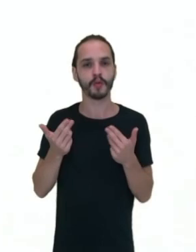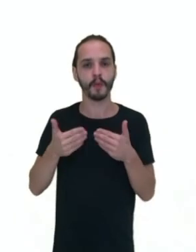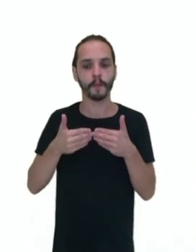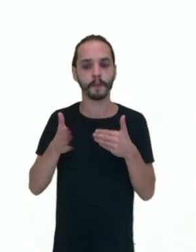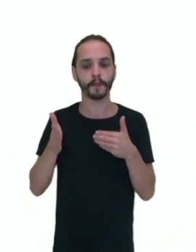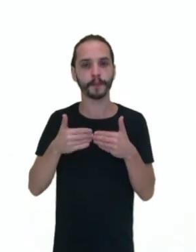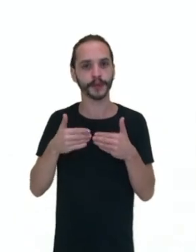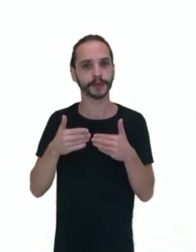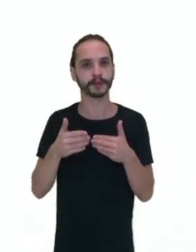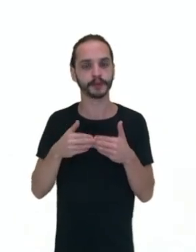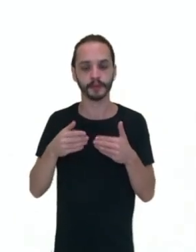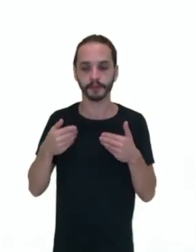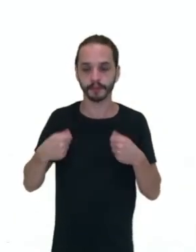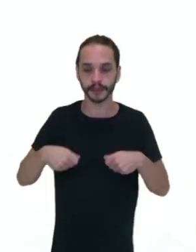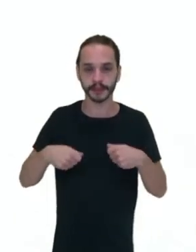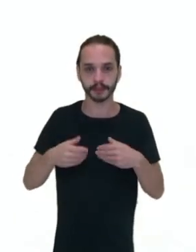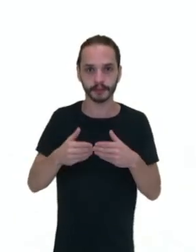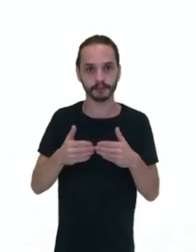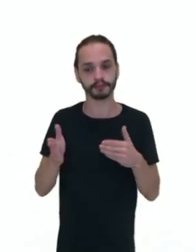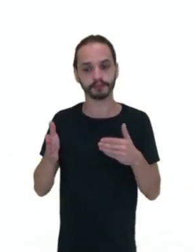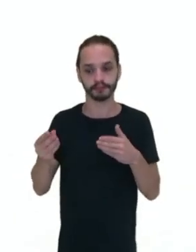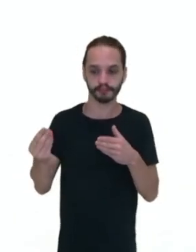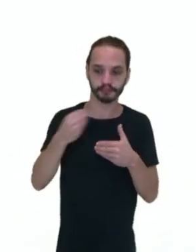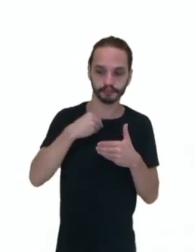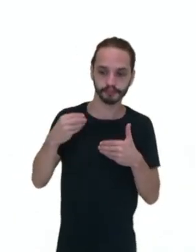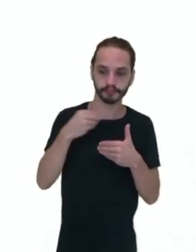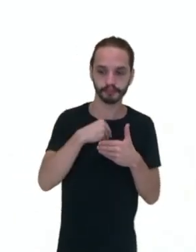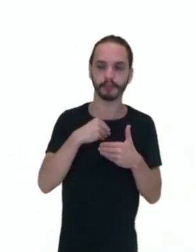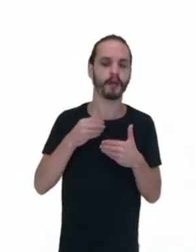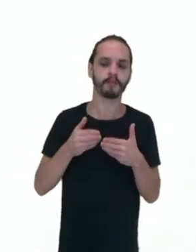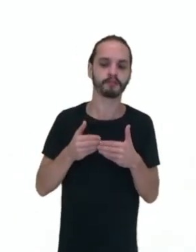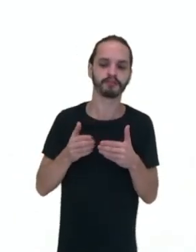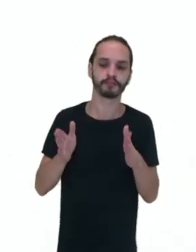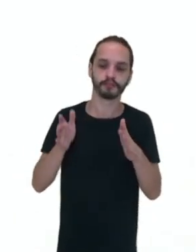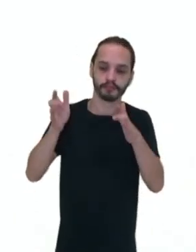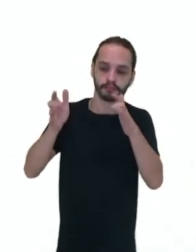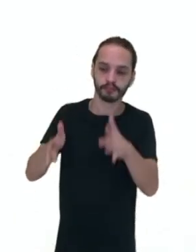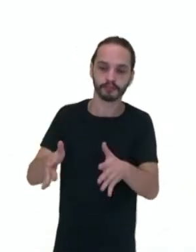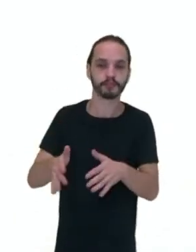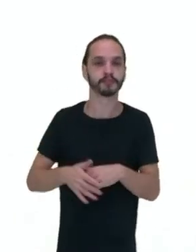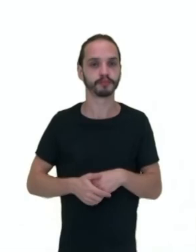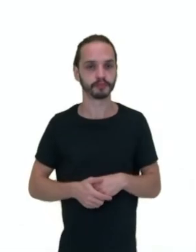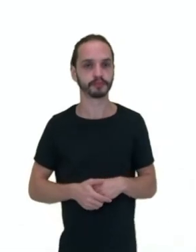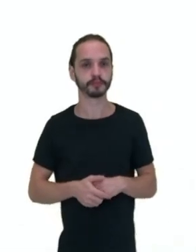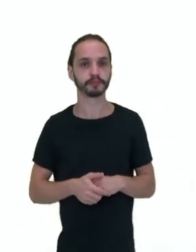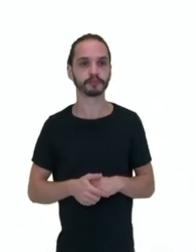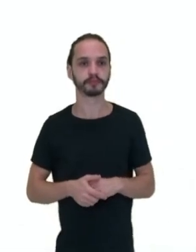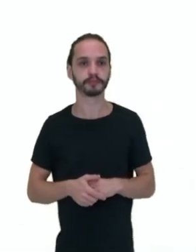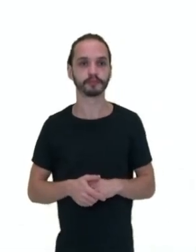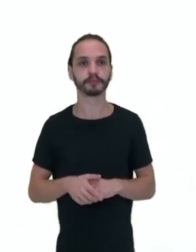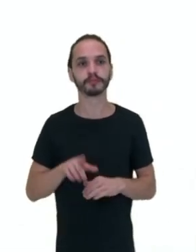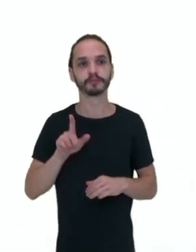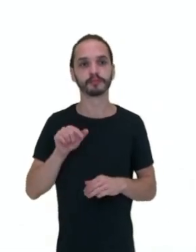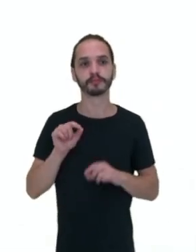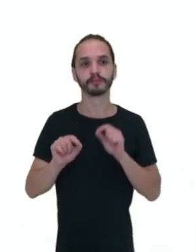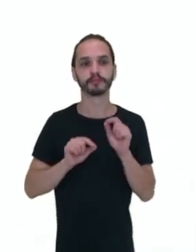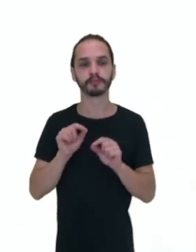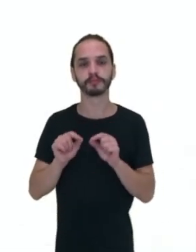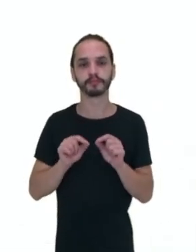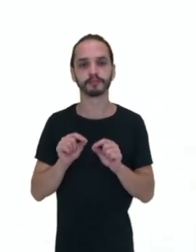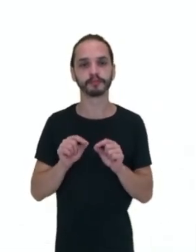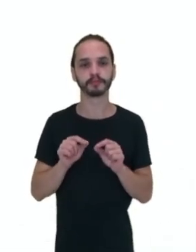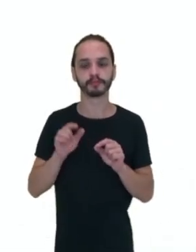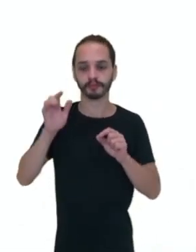onde entra o que é necessário, por onde sai aquilo que já não é mais necessário, no caso as excretas, né? Que vai assim eliminando